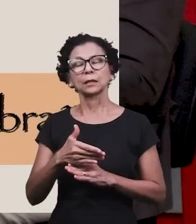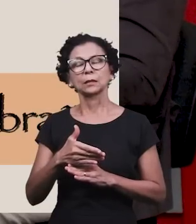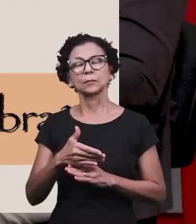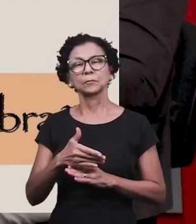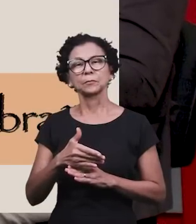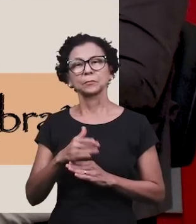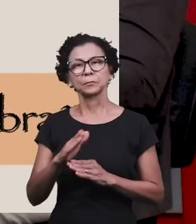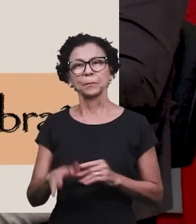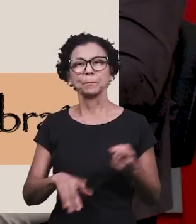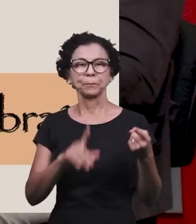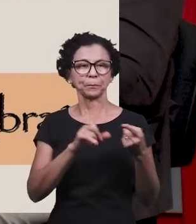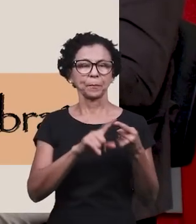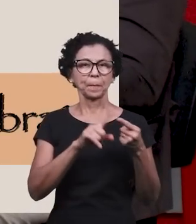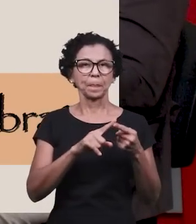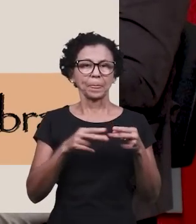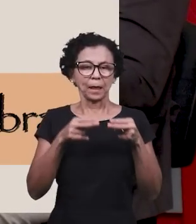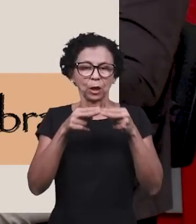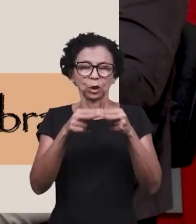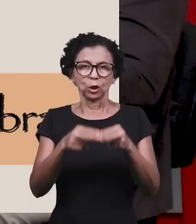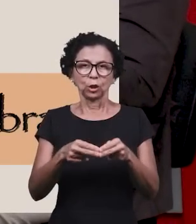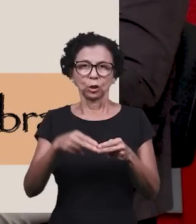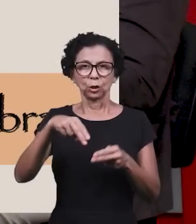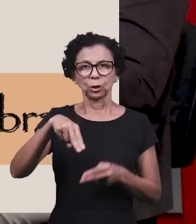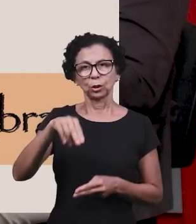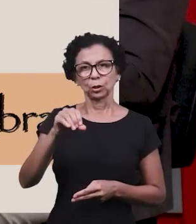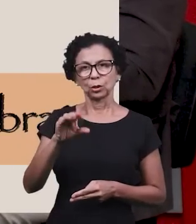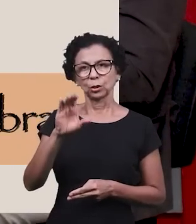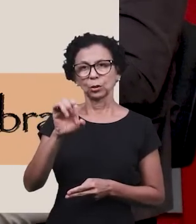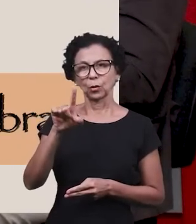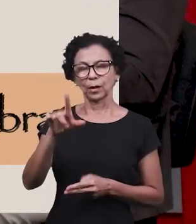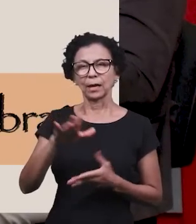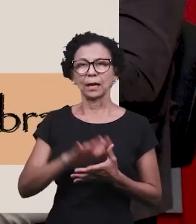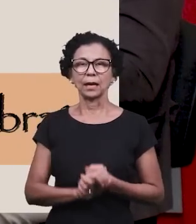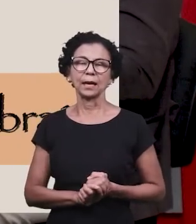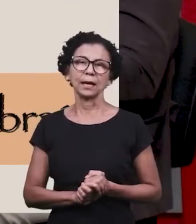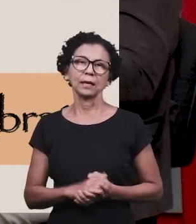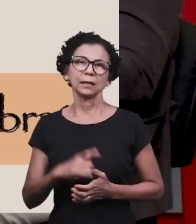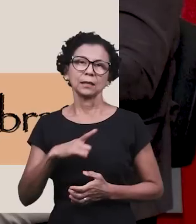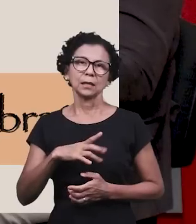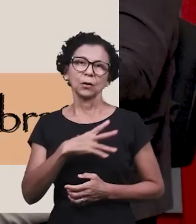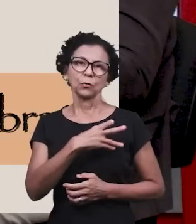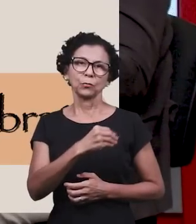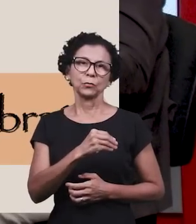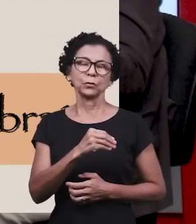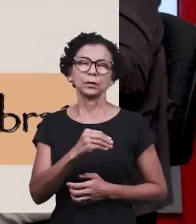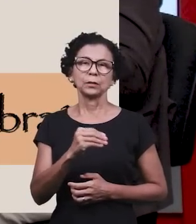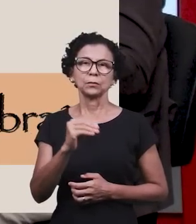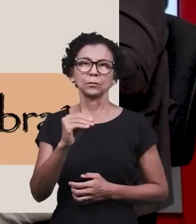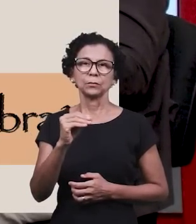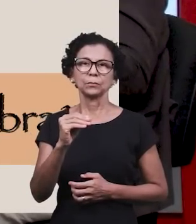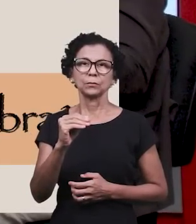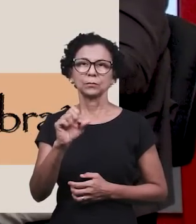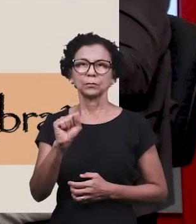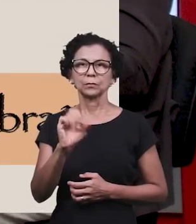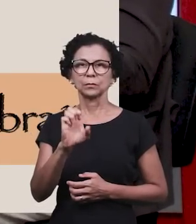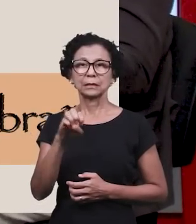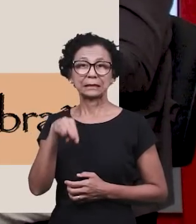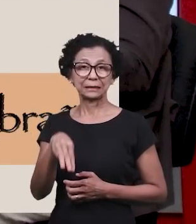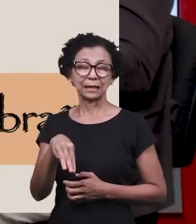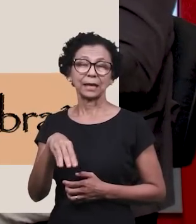que recebeu do Senhor a inspiração para escrever esse livro, mas